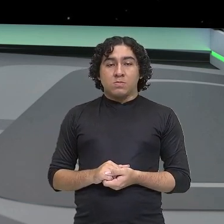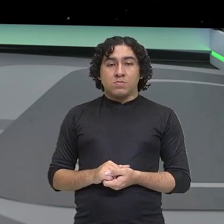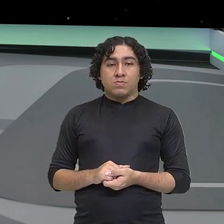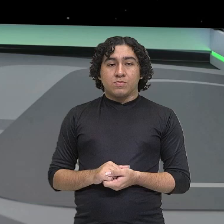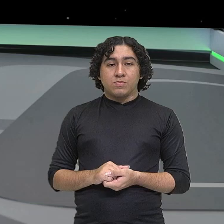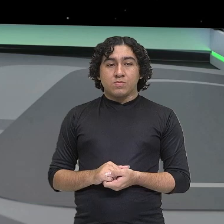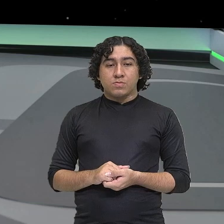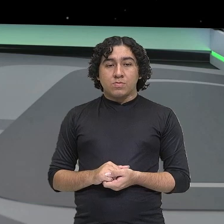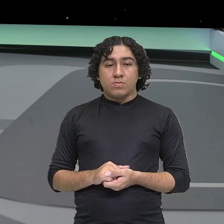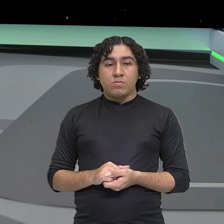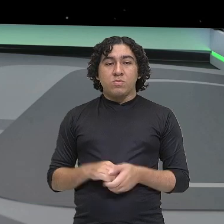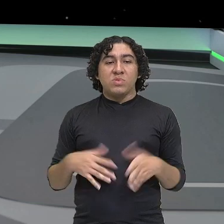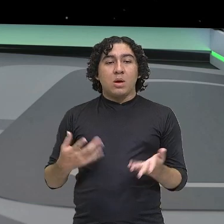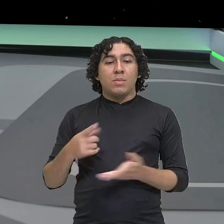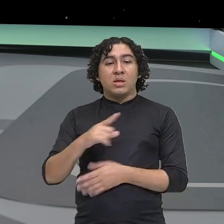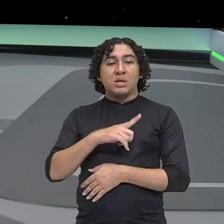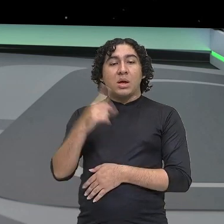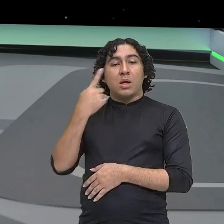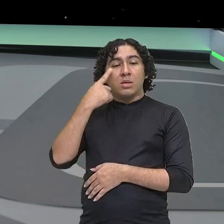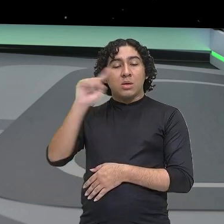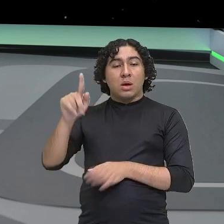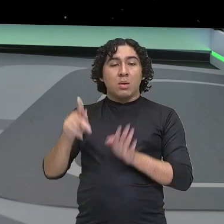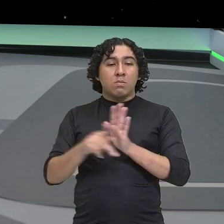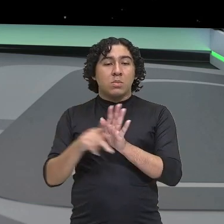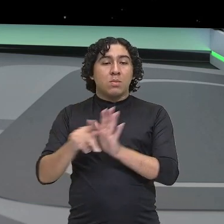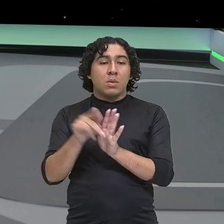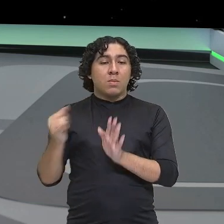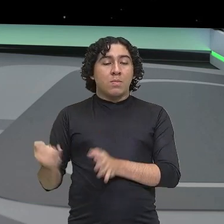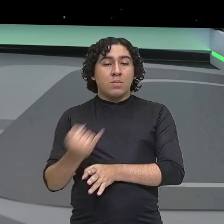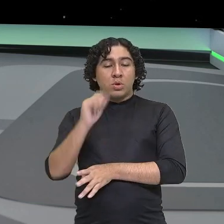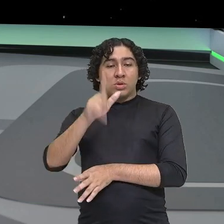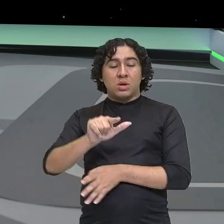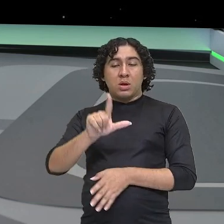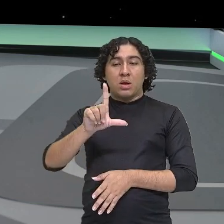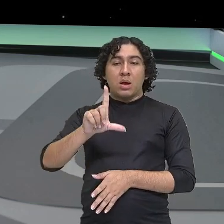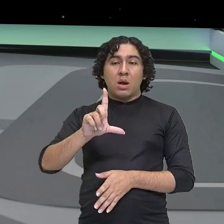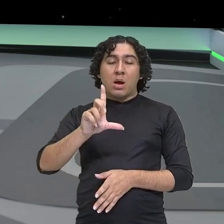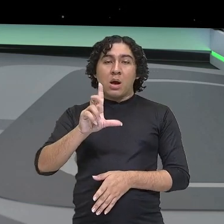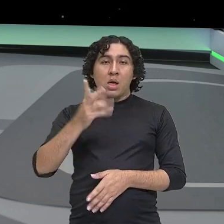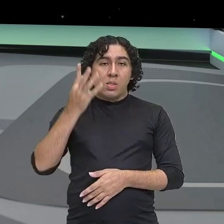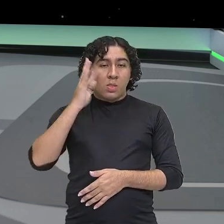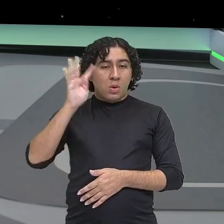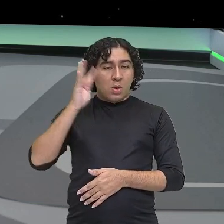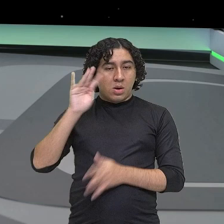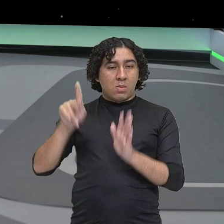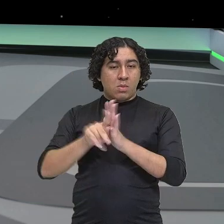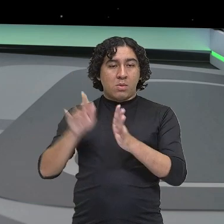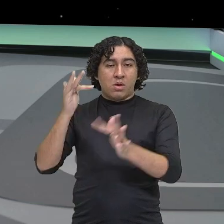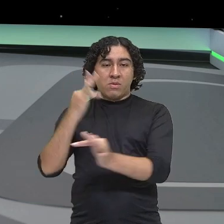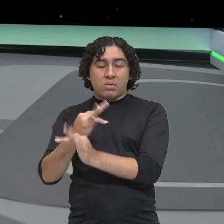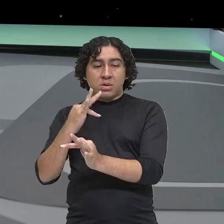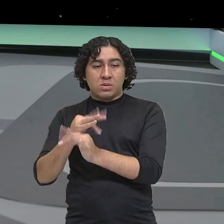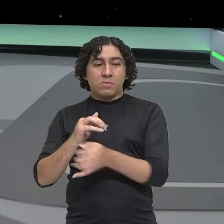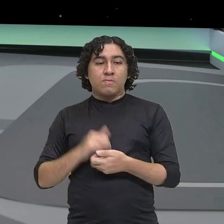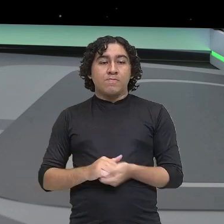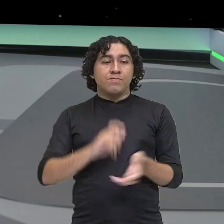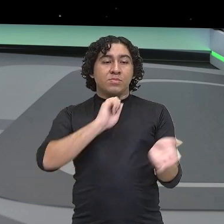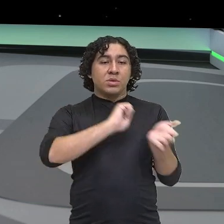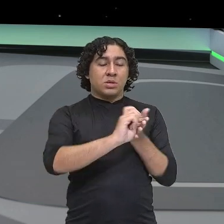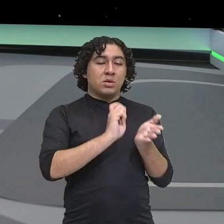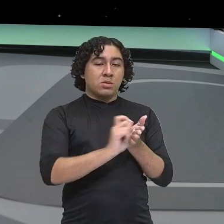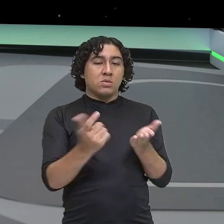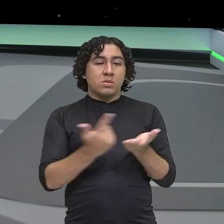se ter essa ideia da importância dessa lei para a física, ele foi escrito no